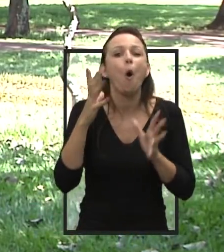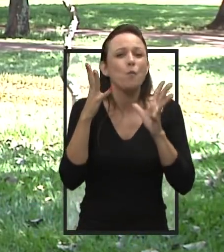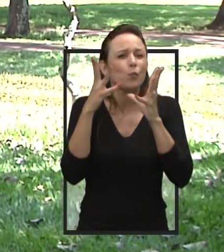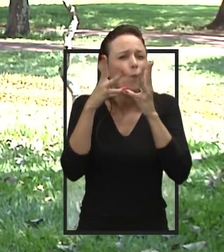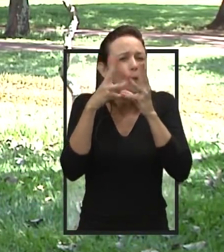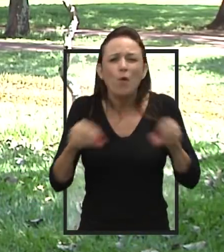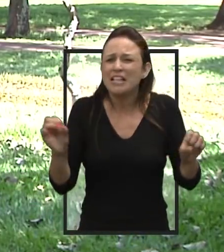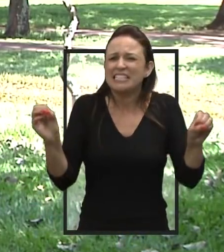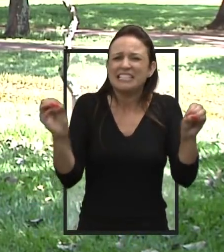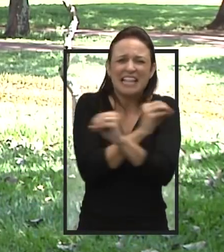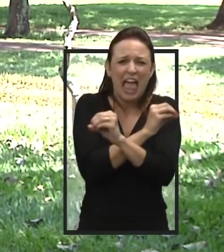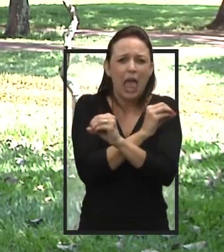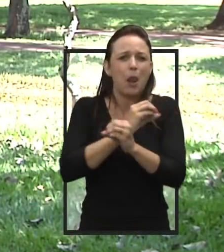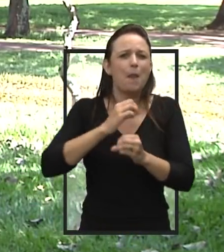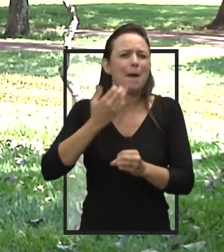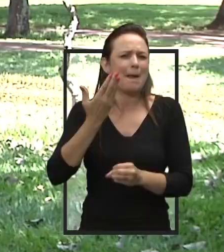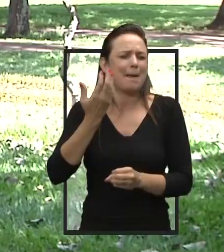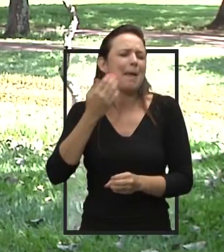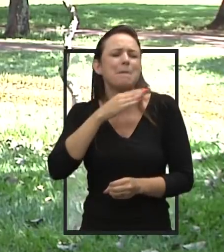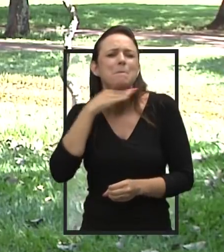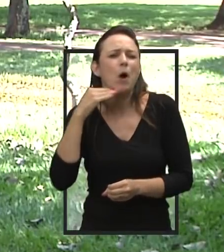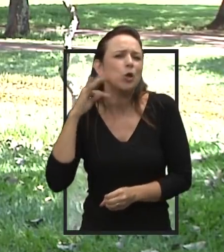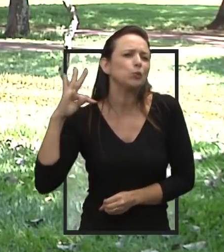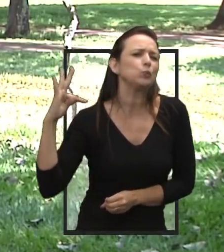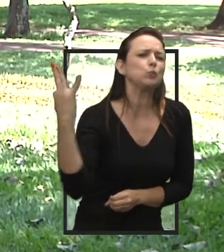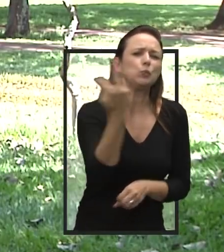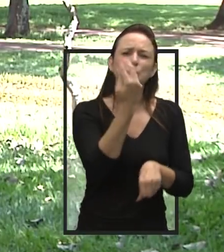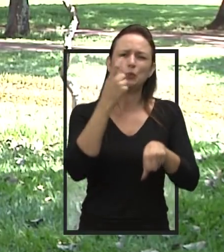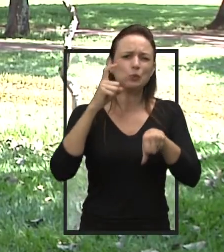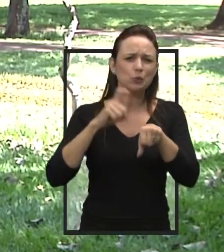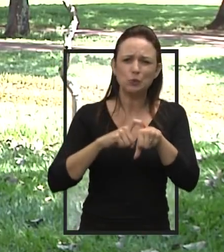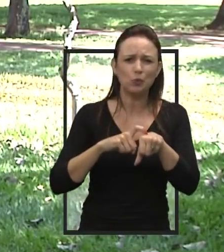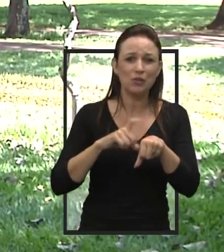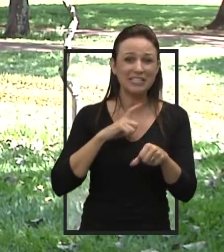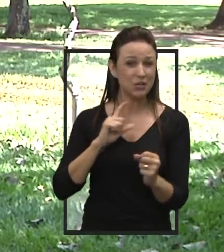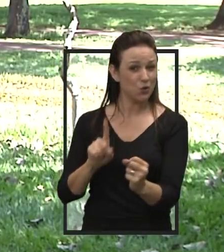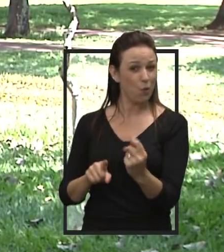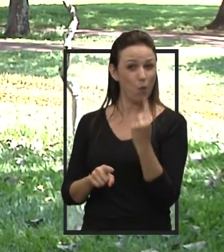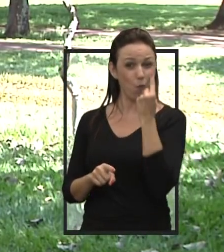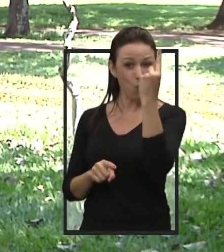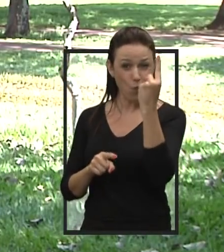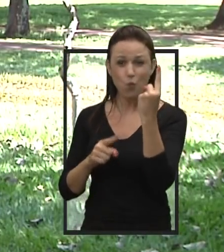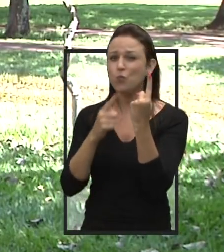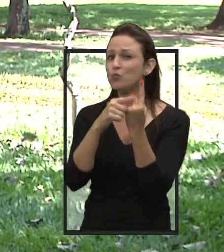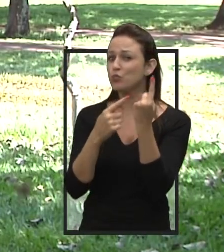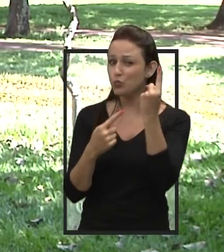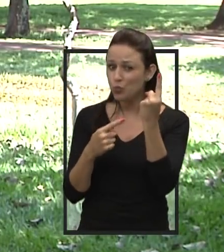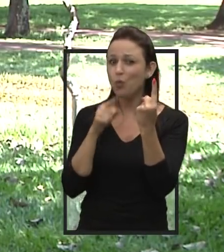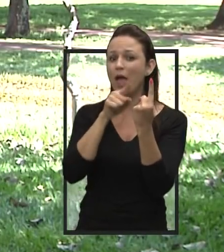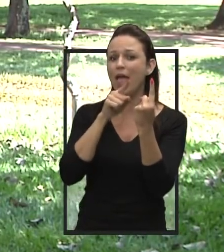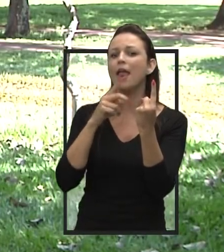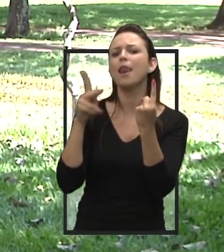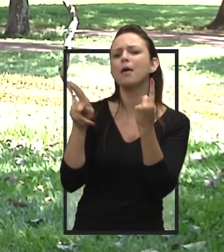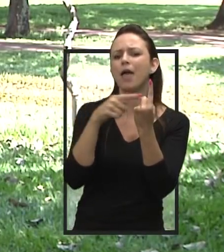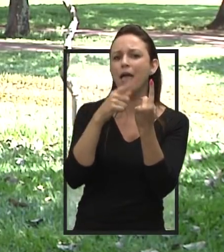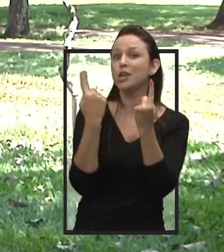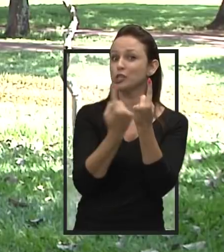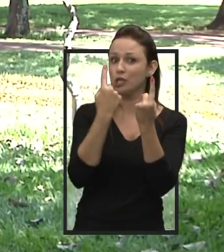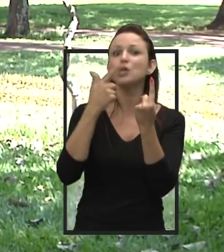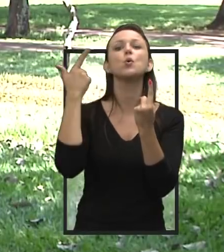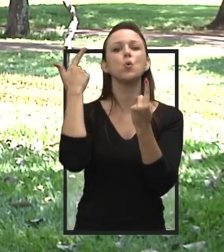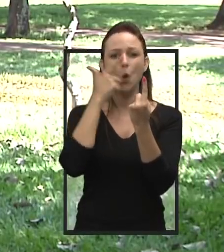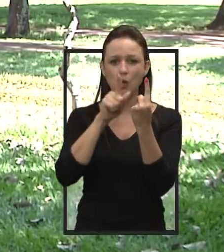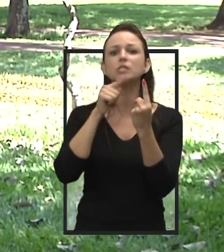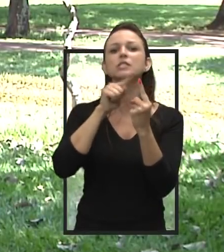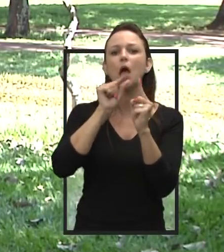eliminar esse bicho. Mesmo que você consiga matar todos eles, mas sobrou um só. Lembra que eu falei que ele é partenogenético? Um